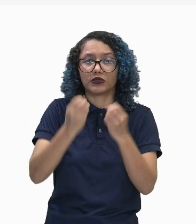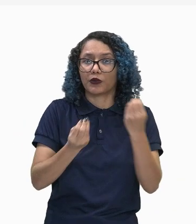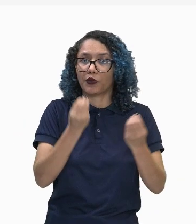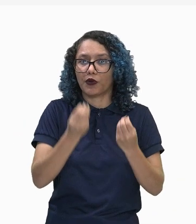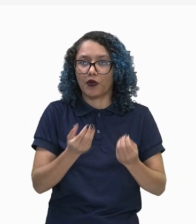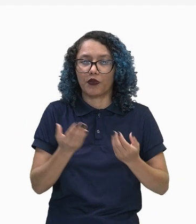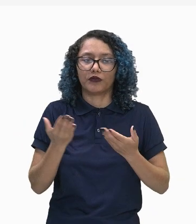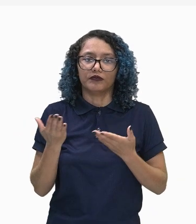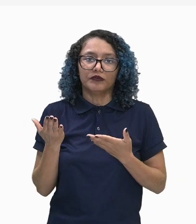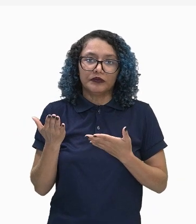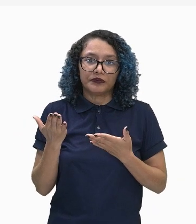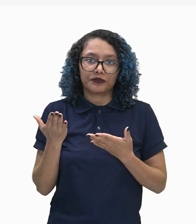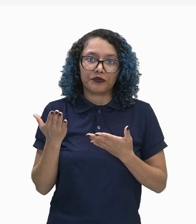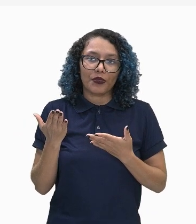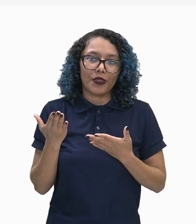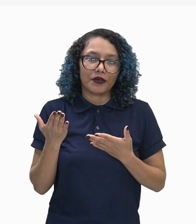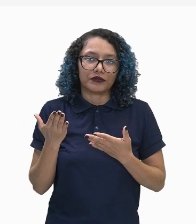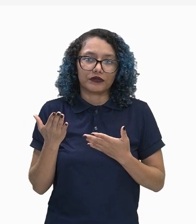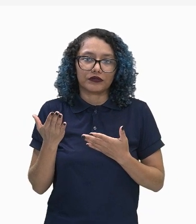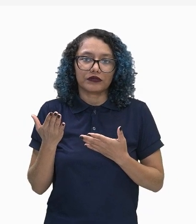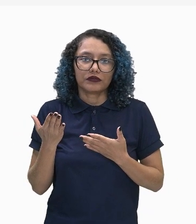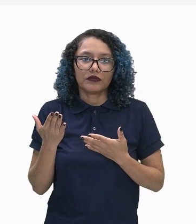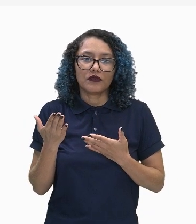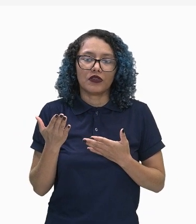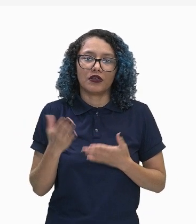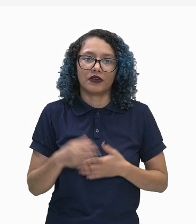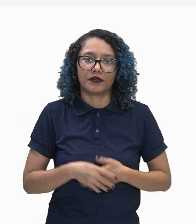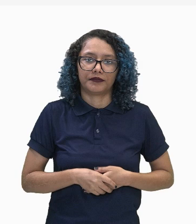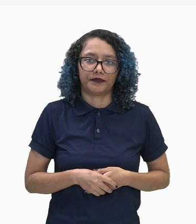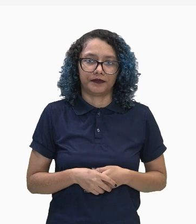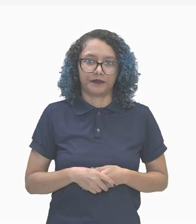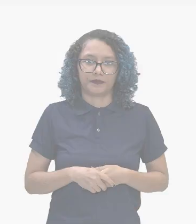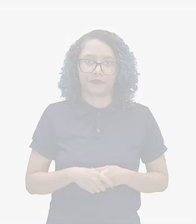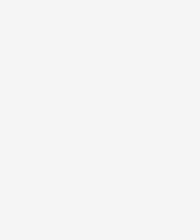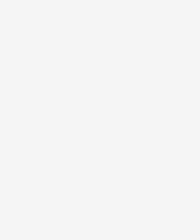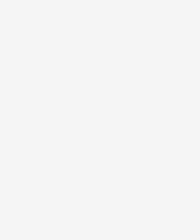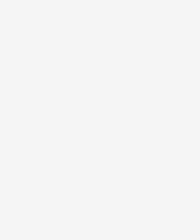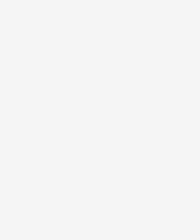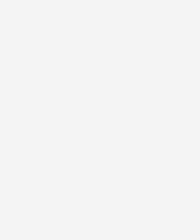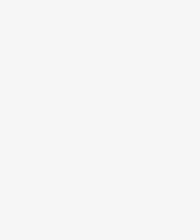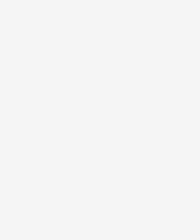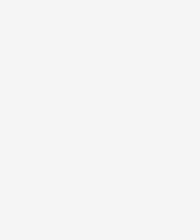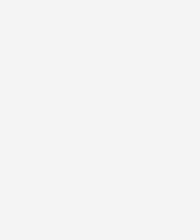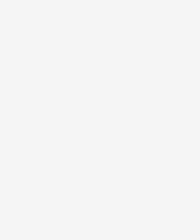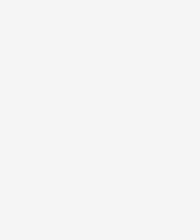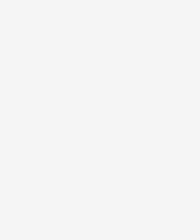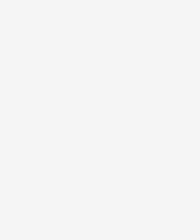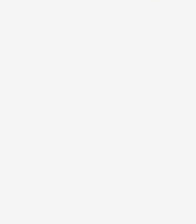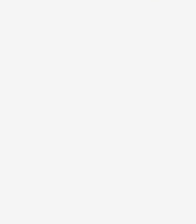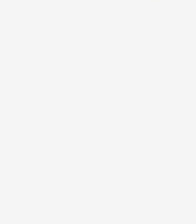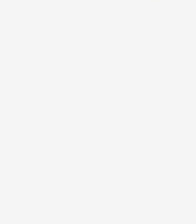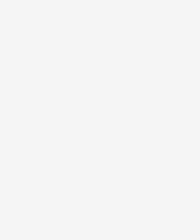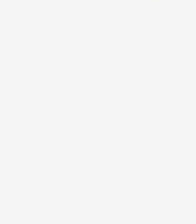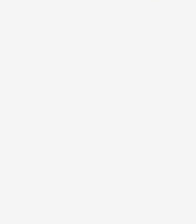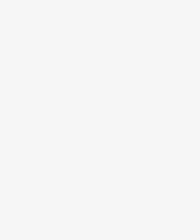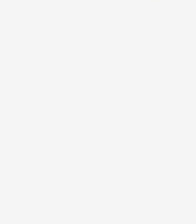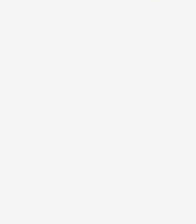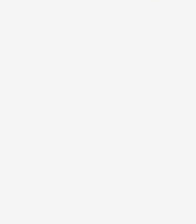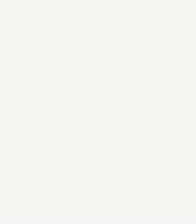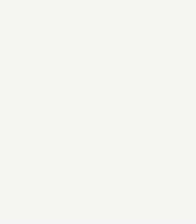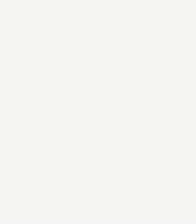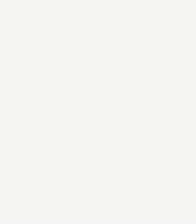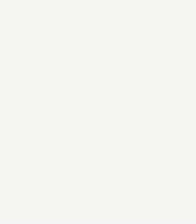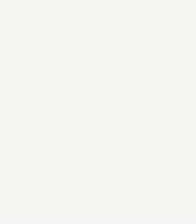Então, observe aí na nossa imagem que nós temos, né, essa termoelétrica, tá? E ela vai